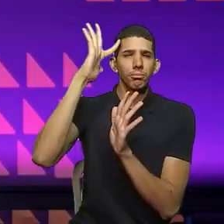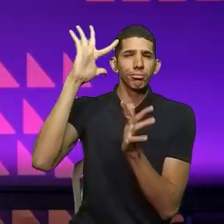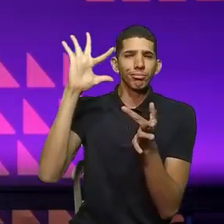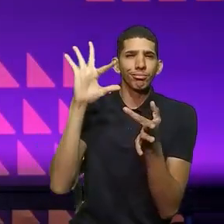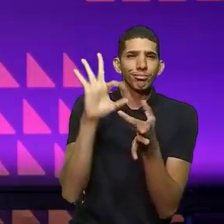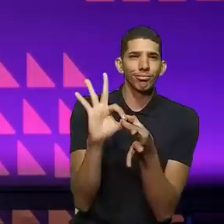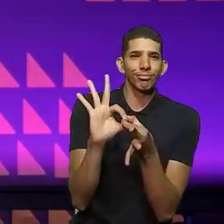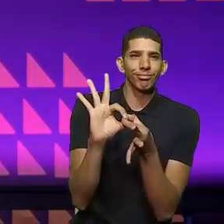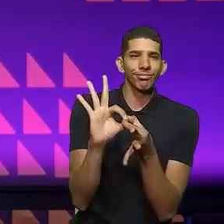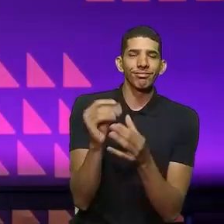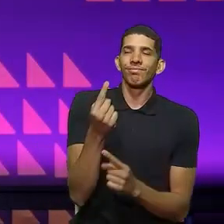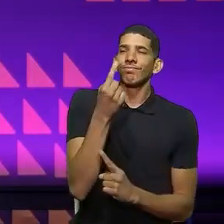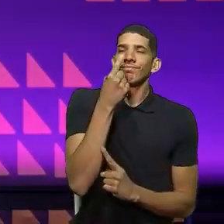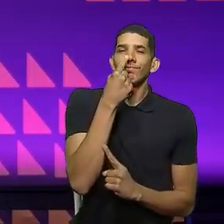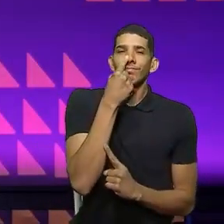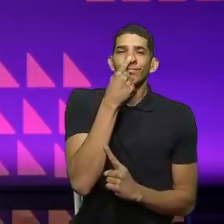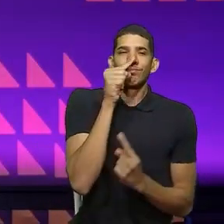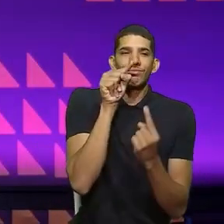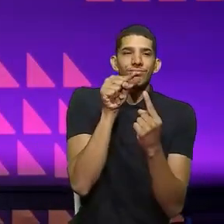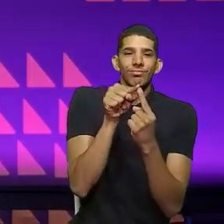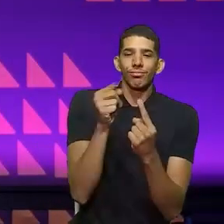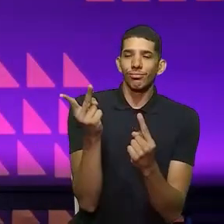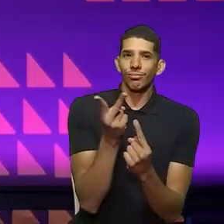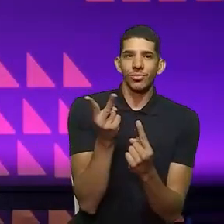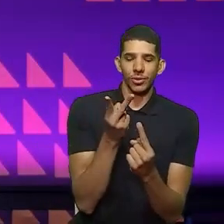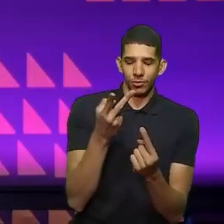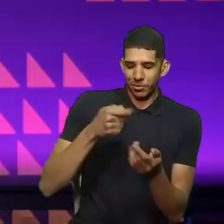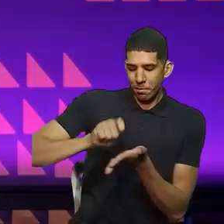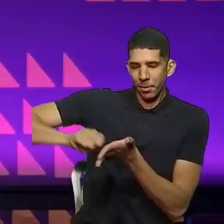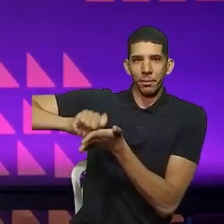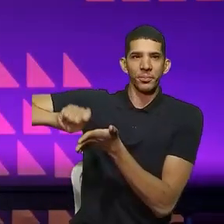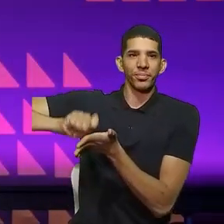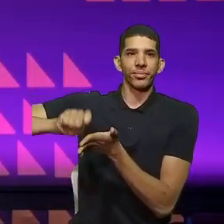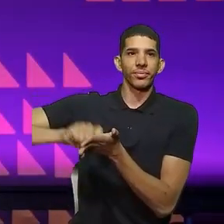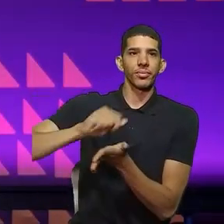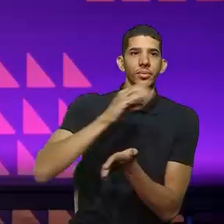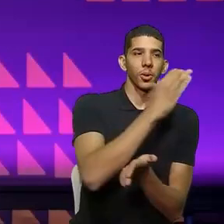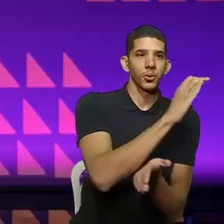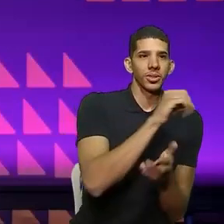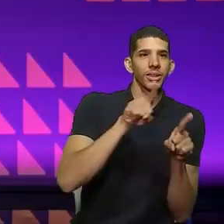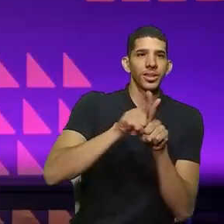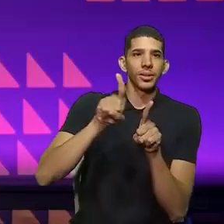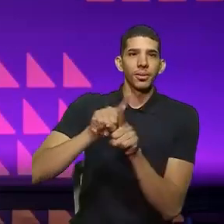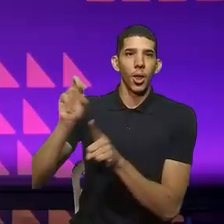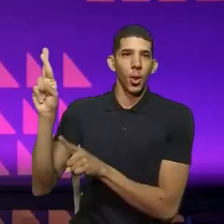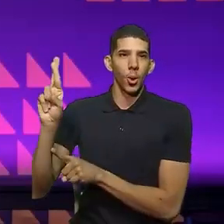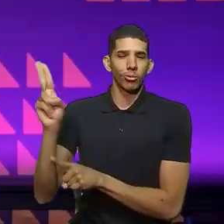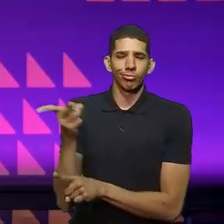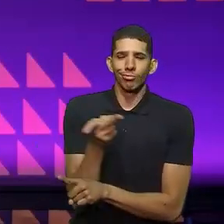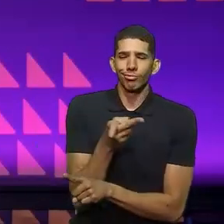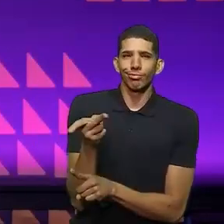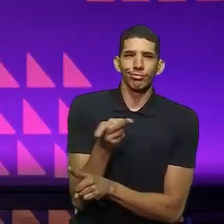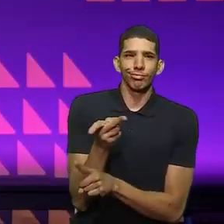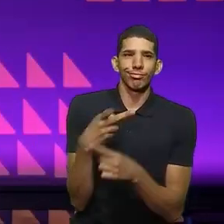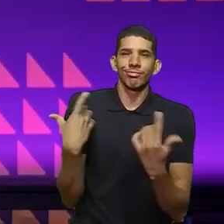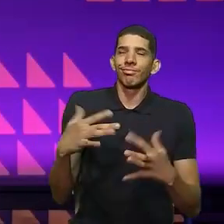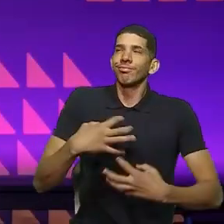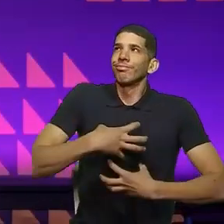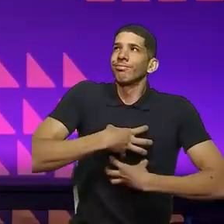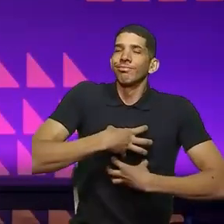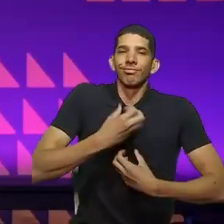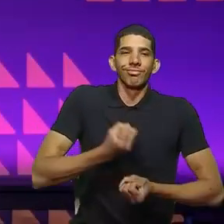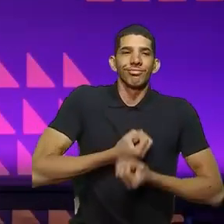aproxima essas 2 escritoras, Conceição Evaristo e Dona Rosinha. Livro que diz tanto do horror que